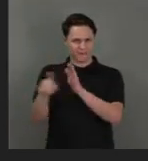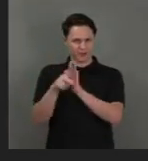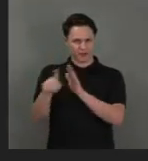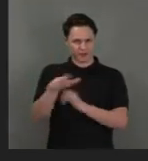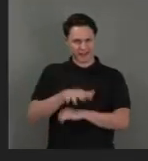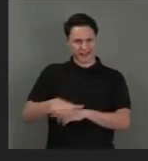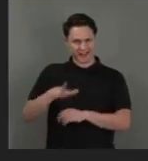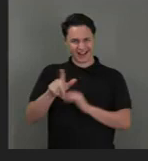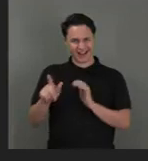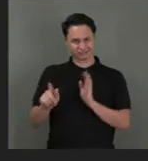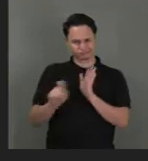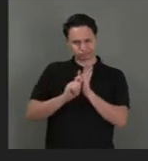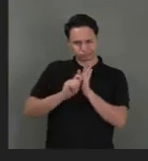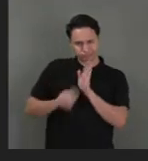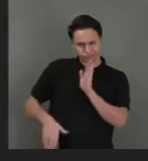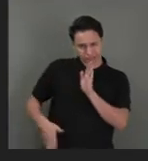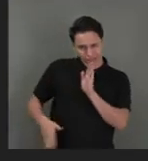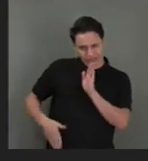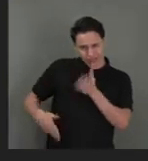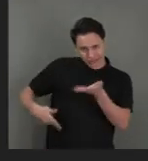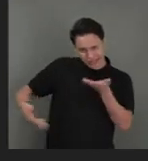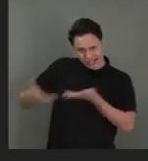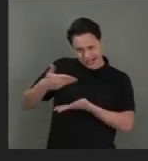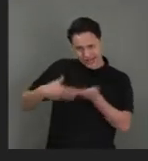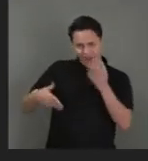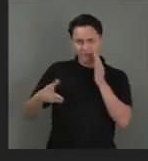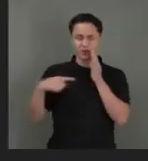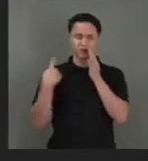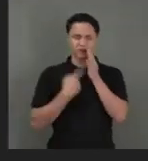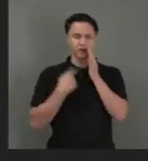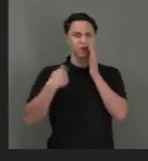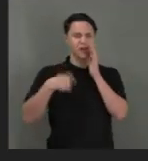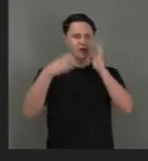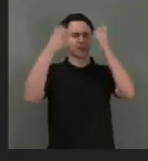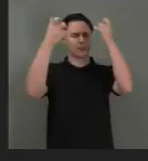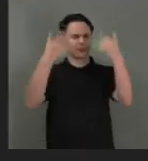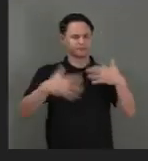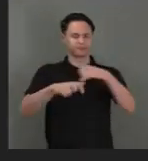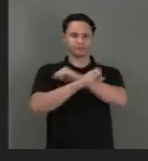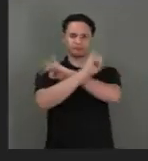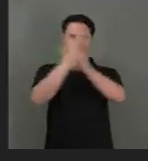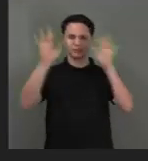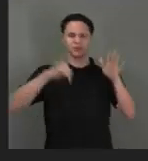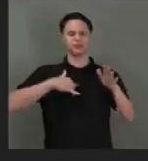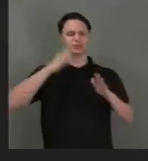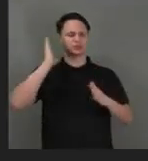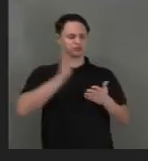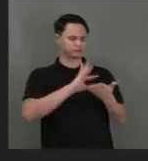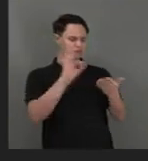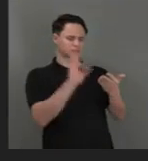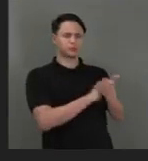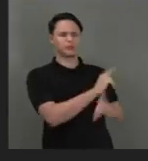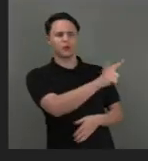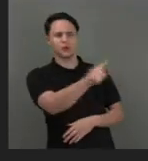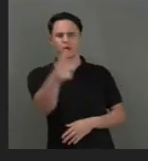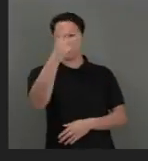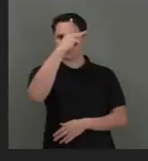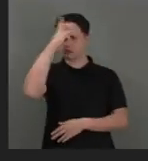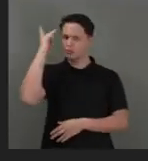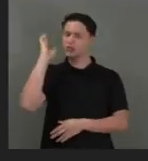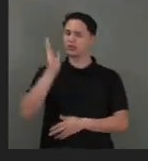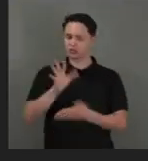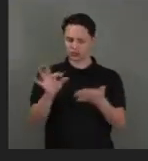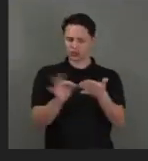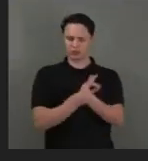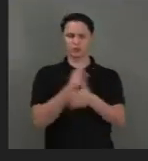pesado que a gente precisa de esclarecimentos imediatos. Eu assinei, outros colegas estão assinando também, está aí no CEDOL, para